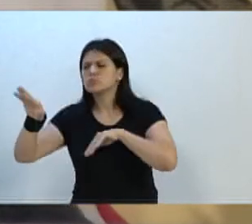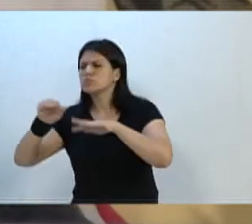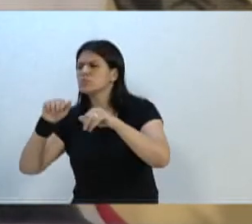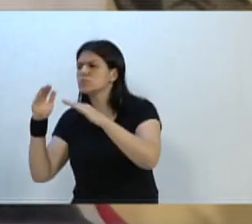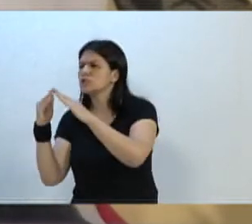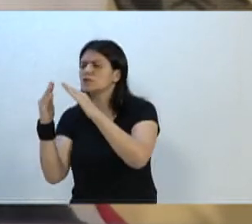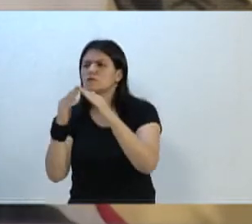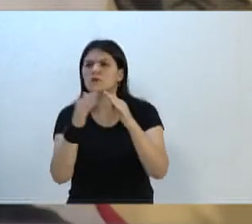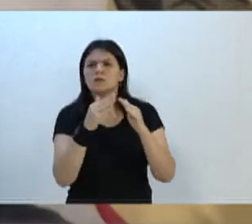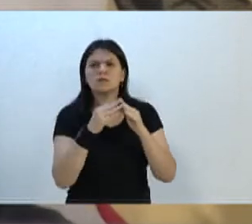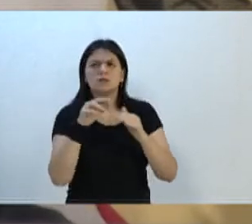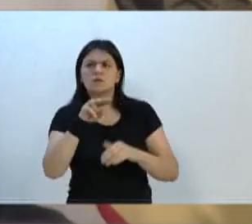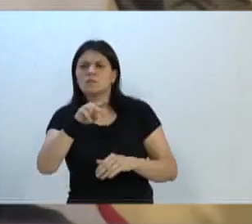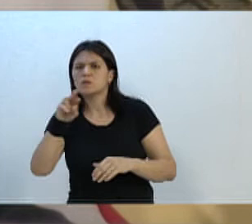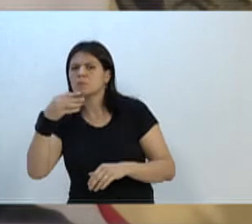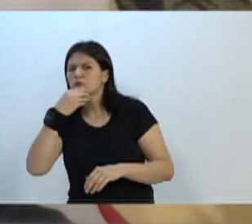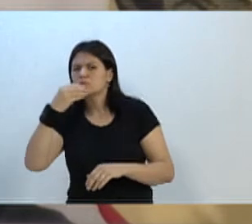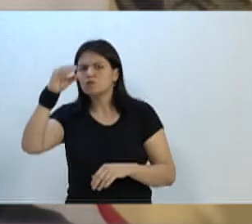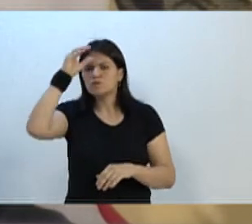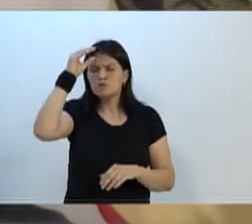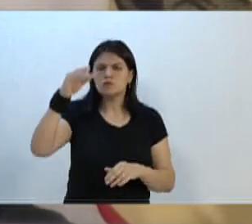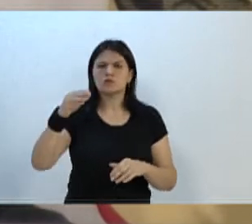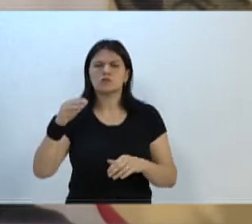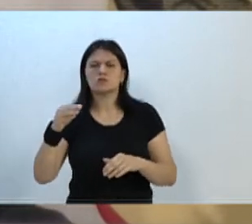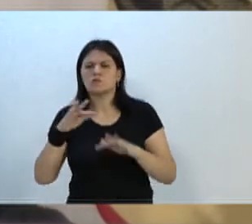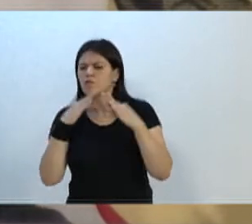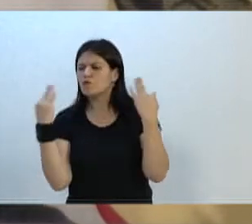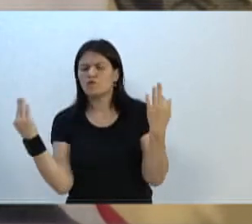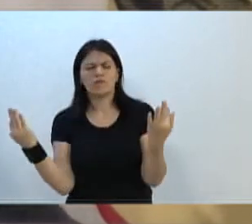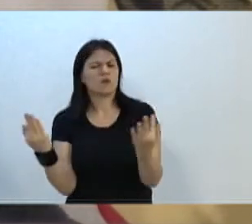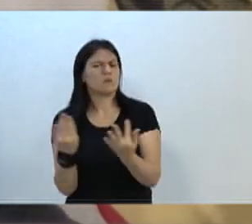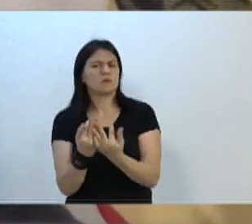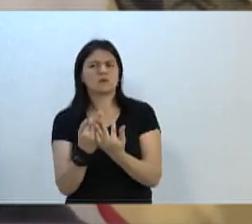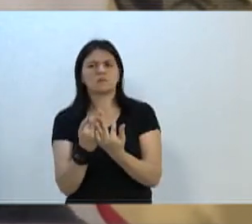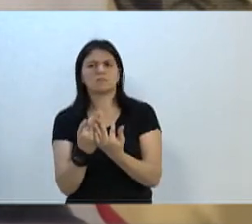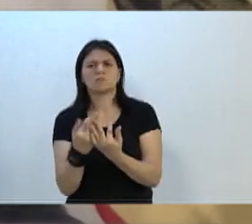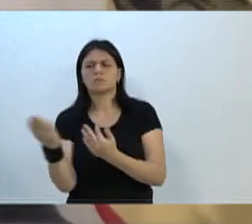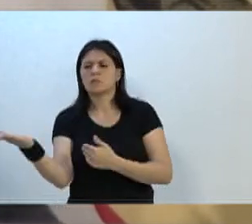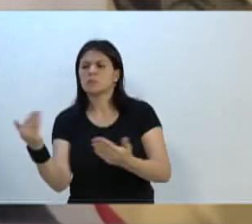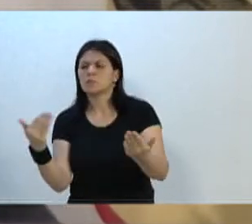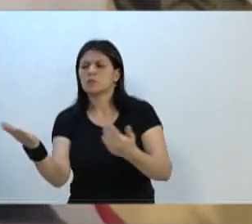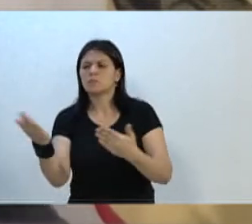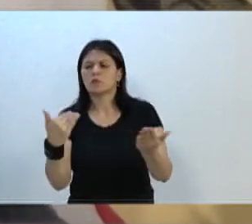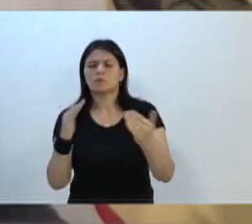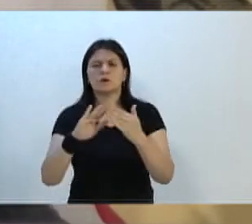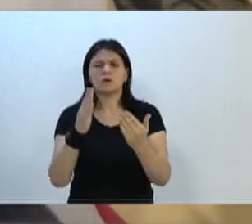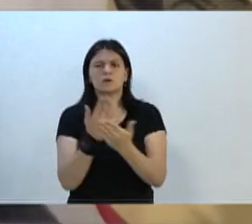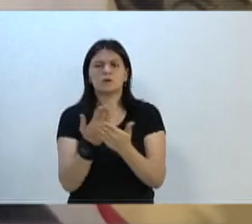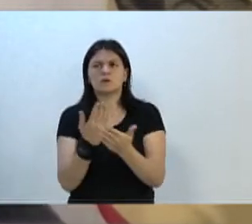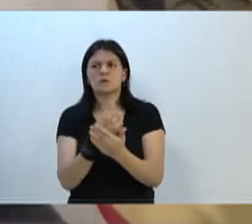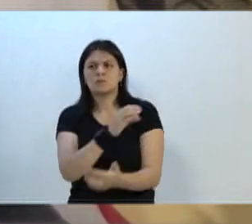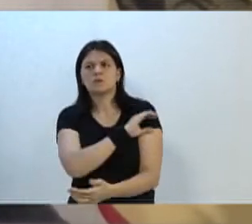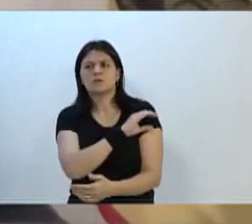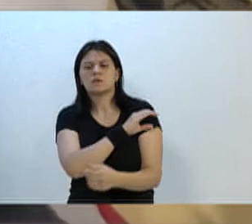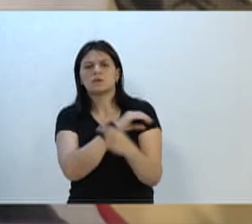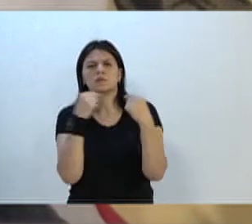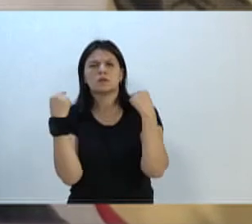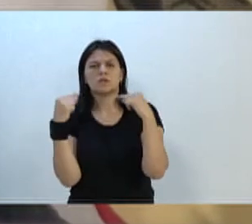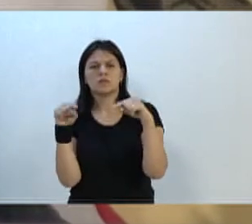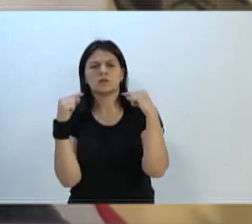o irmão o tio parente o avô avó todo mundo da sua creche da sua escola reclame